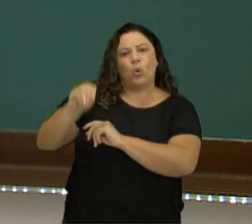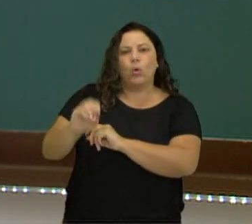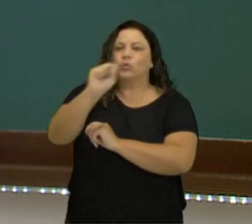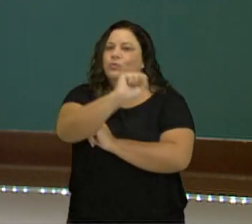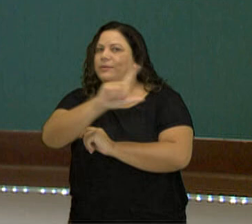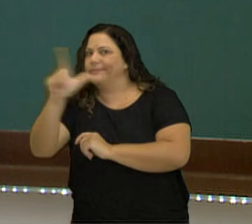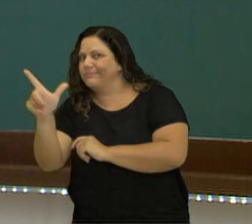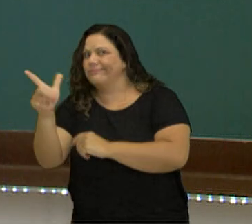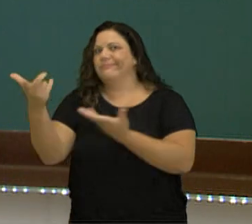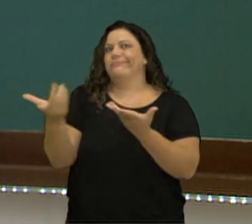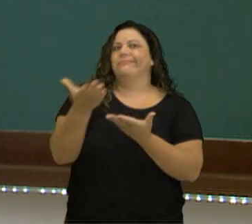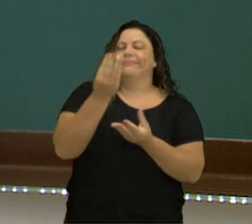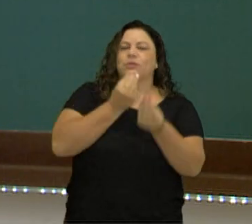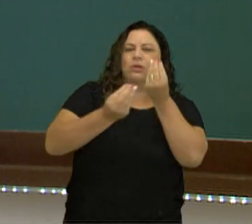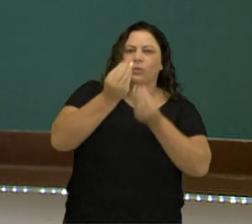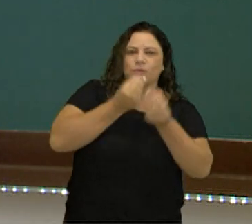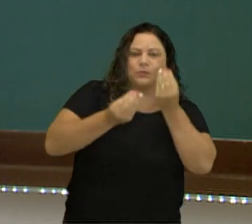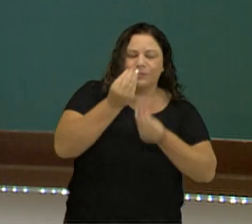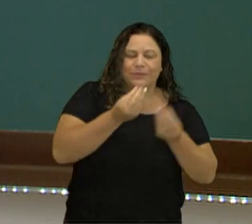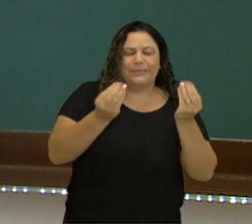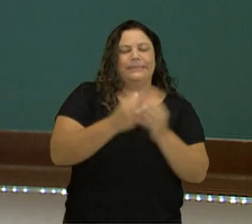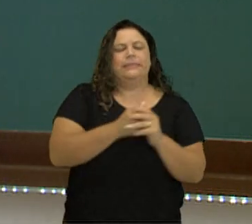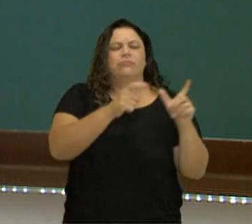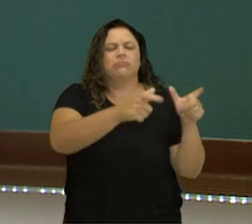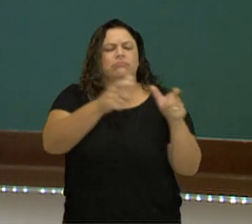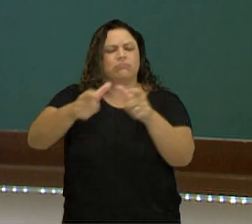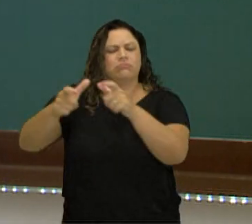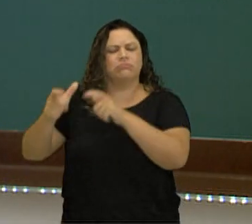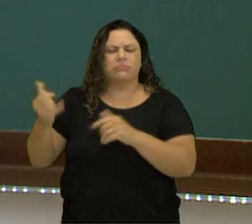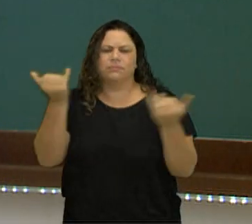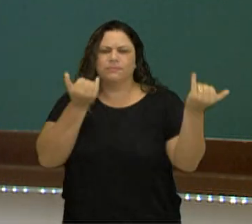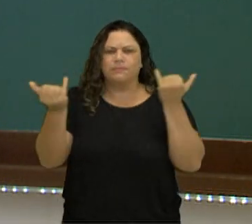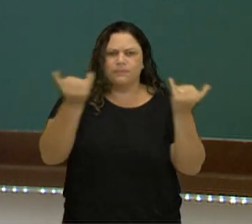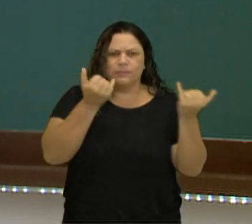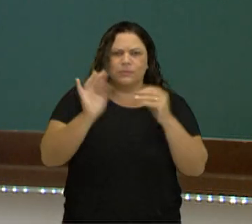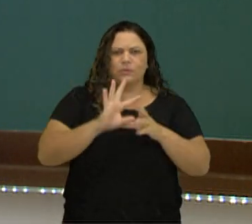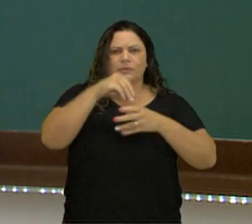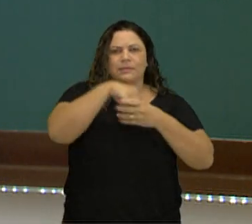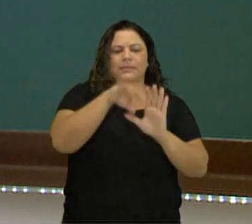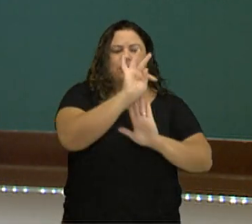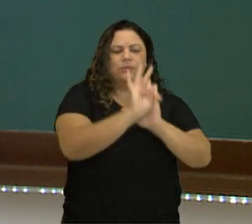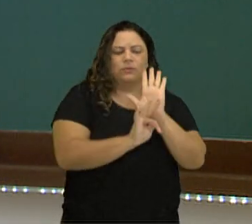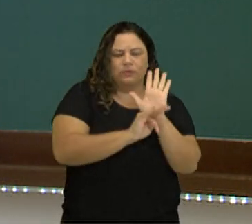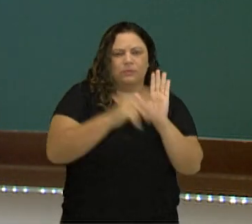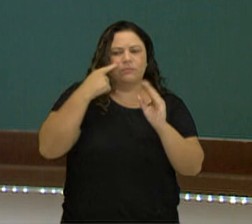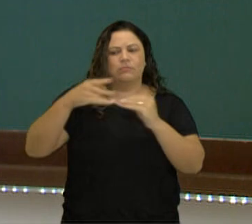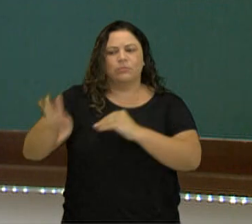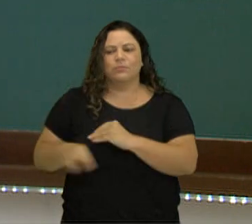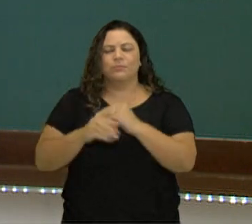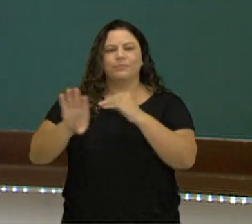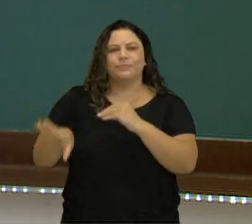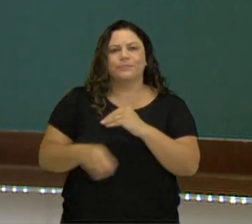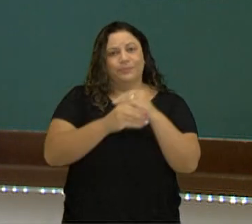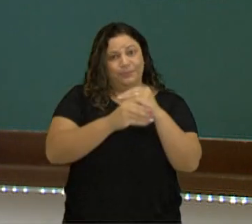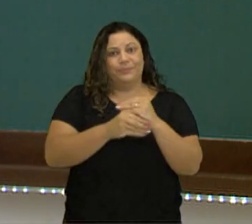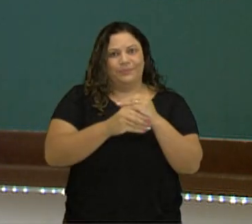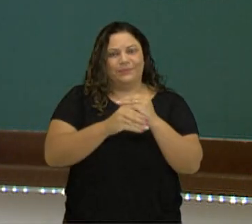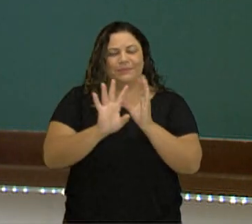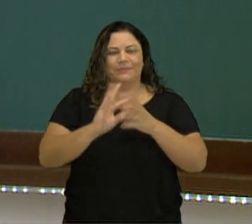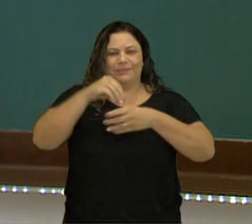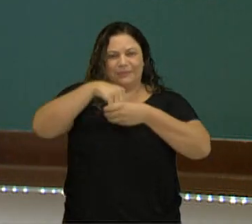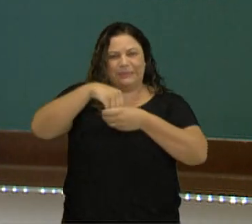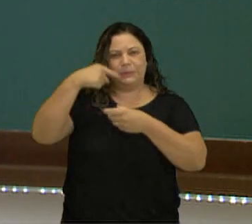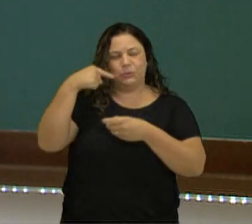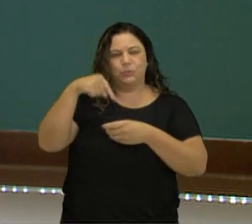alimentação. Vamos localizar informações explícitas no texto e inferir informações implícitas no